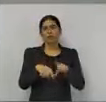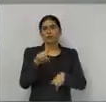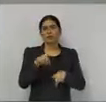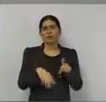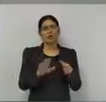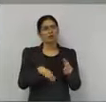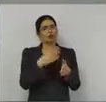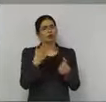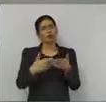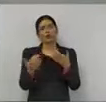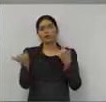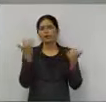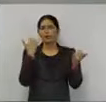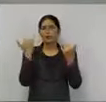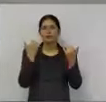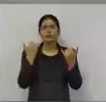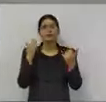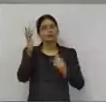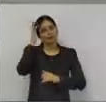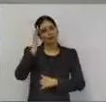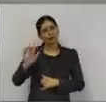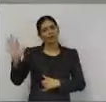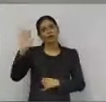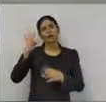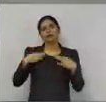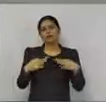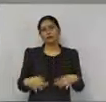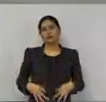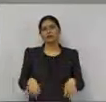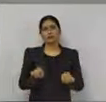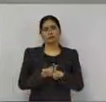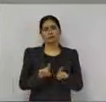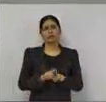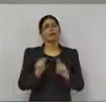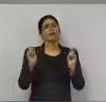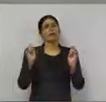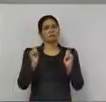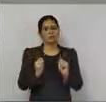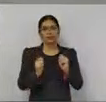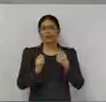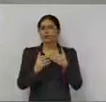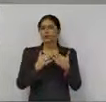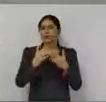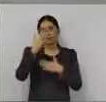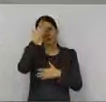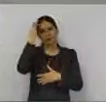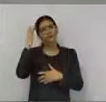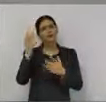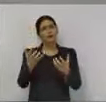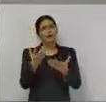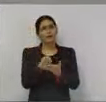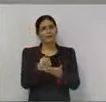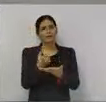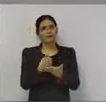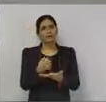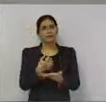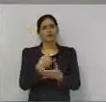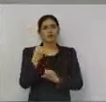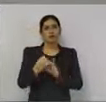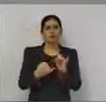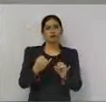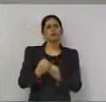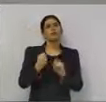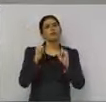informações técnicas. Então, está disponível a qualquer pessoa que queira fazer o download na internet desse